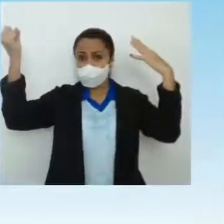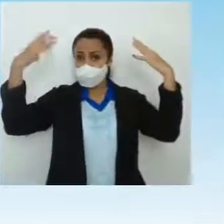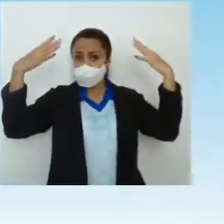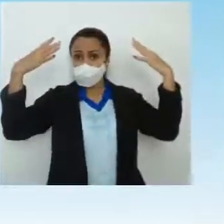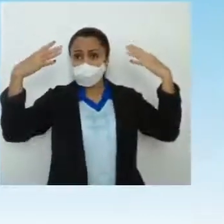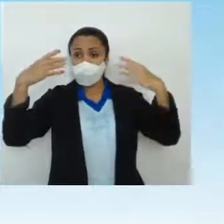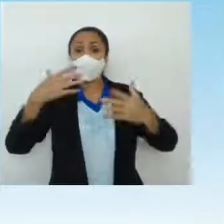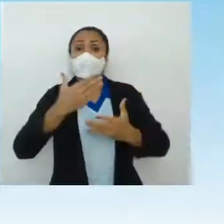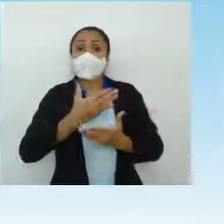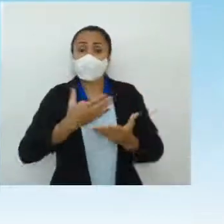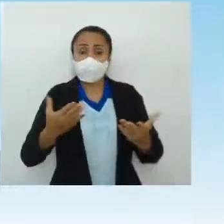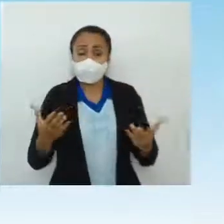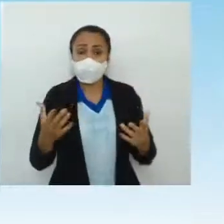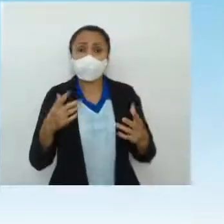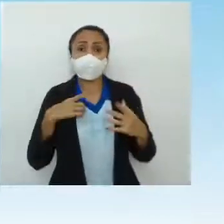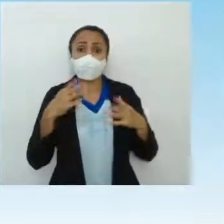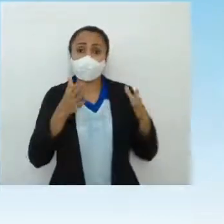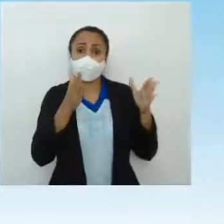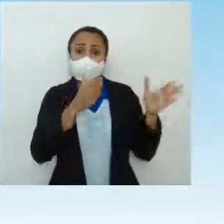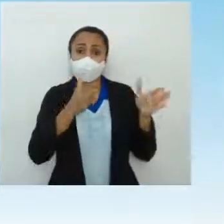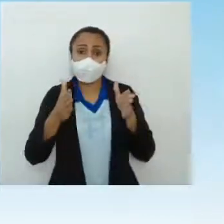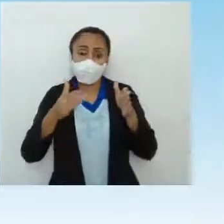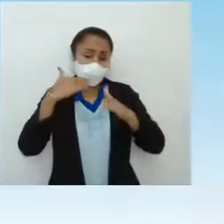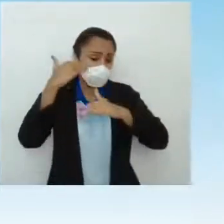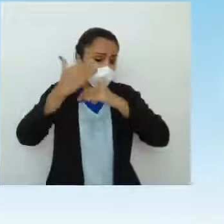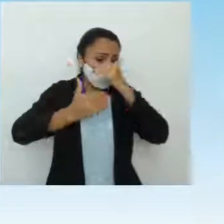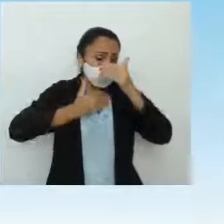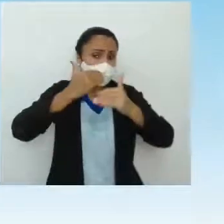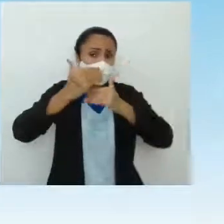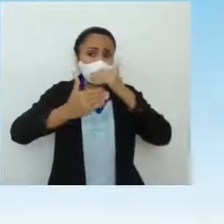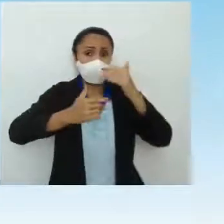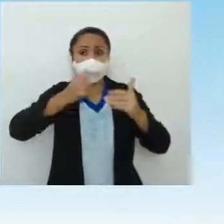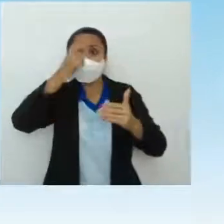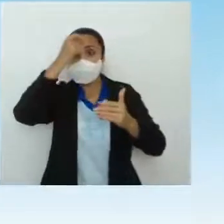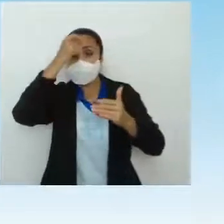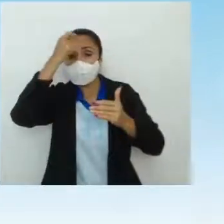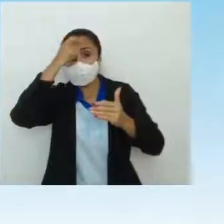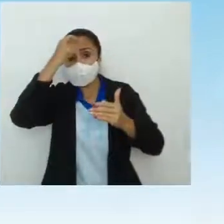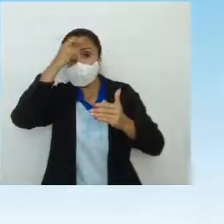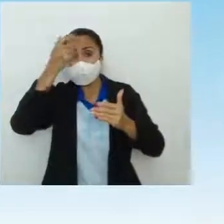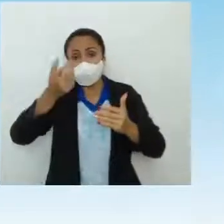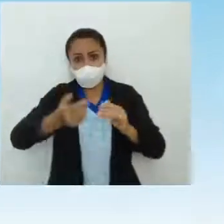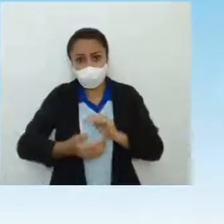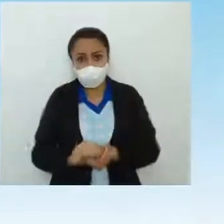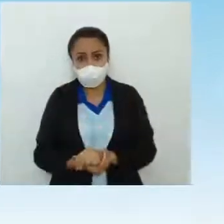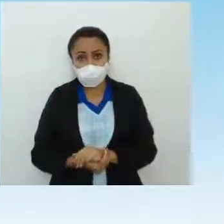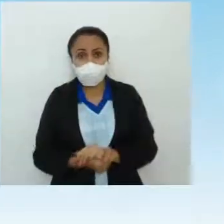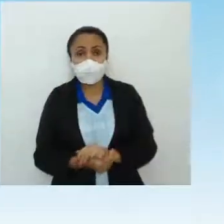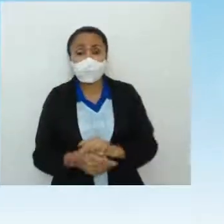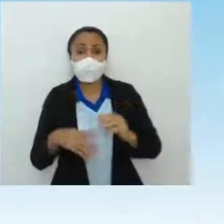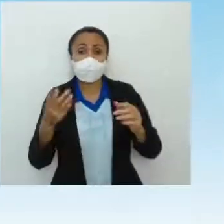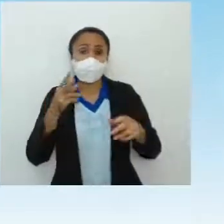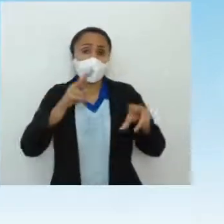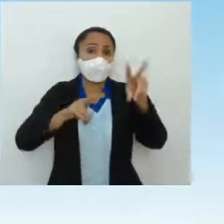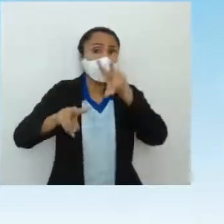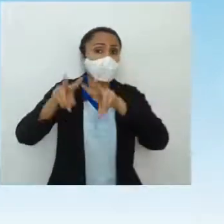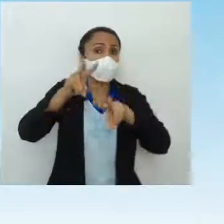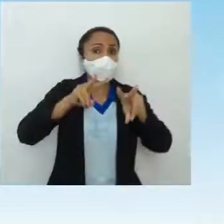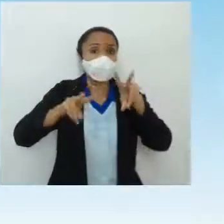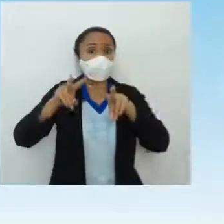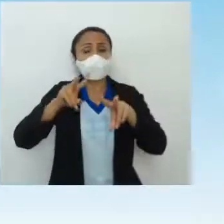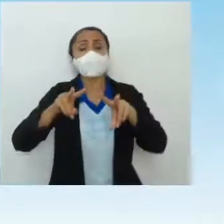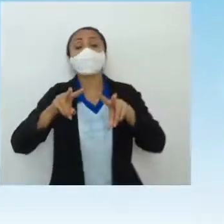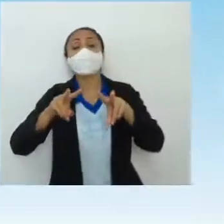vai ser em um complexo processo cognitivo. O sistema visual ele vai ser